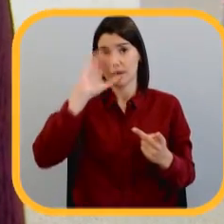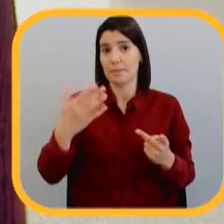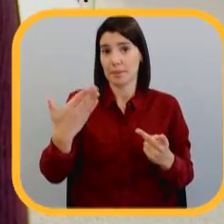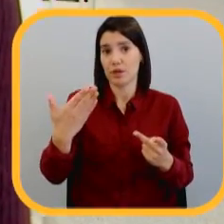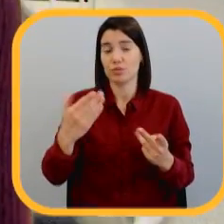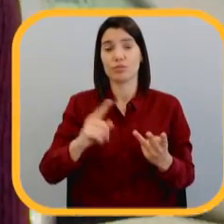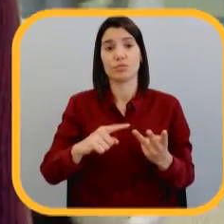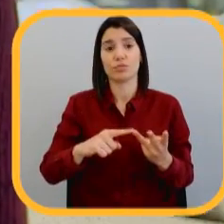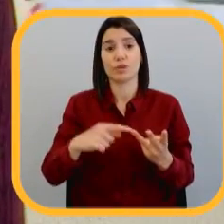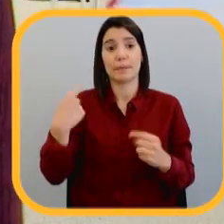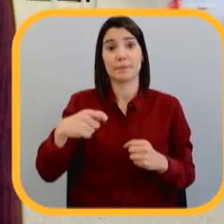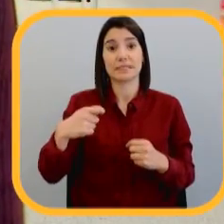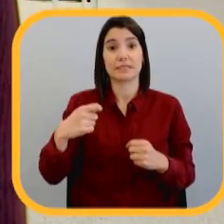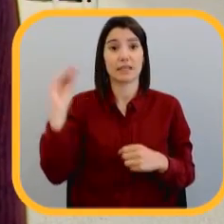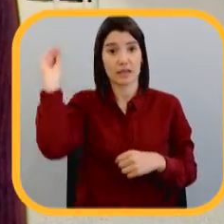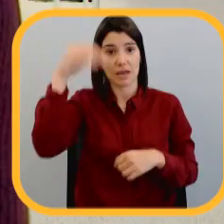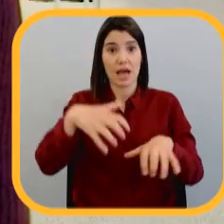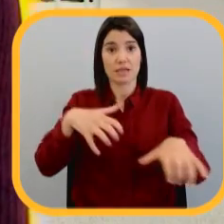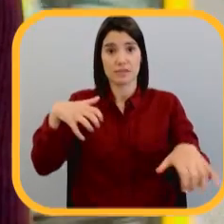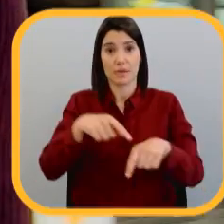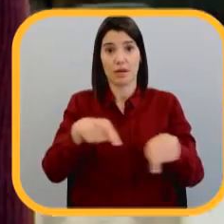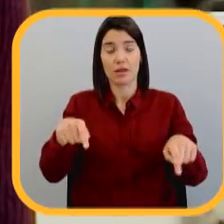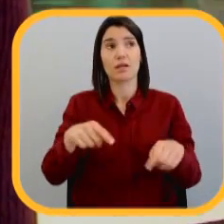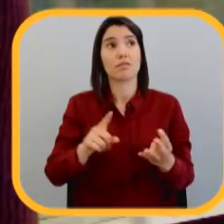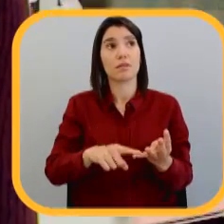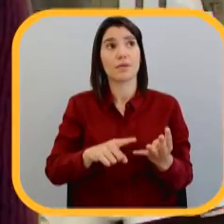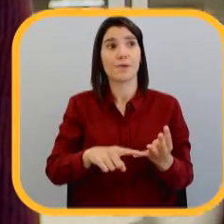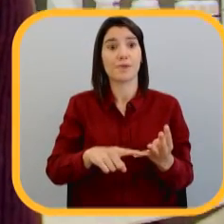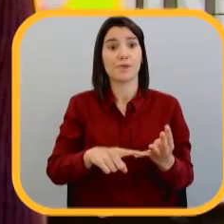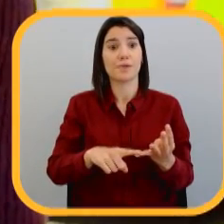o Primeiro-Ministro, é o Presidente da Assembleia da República,